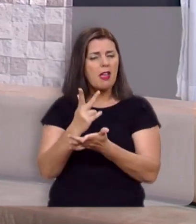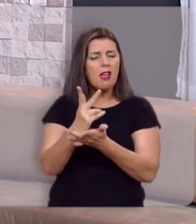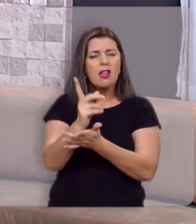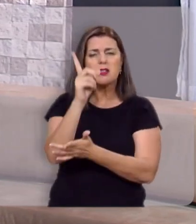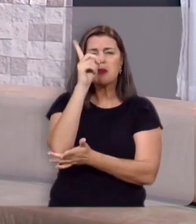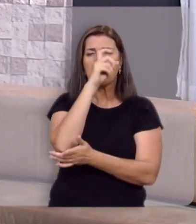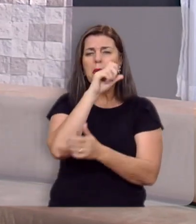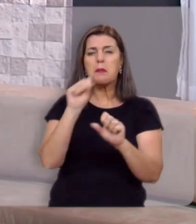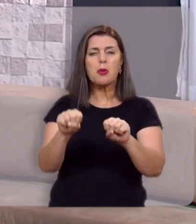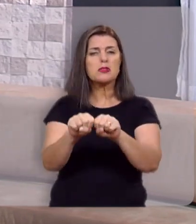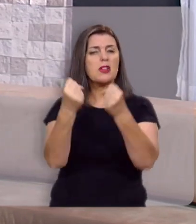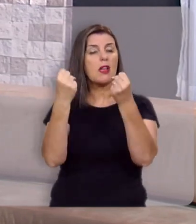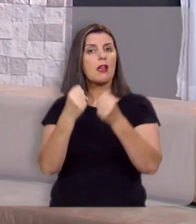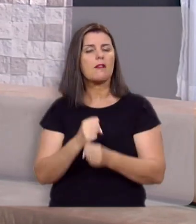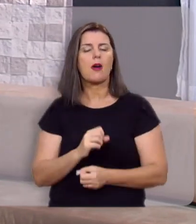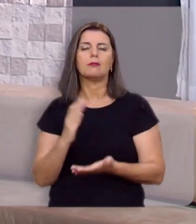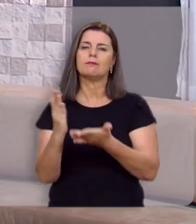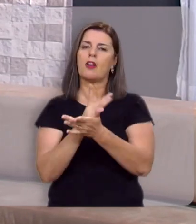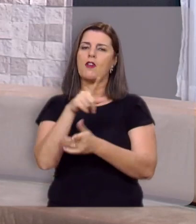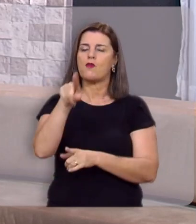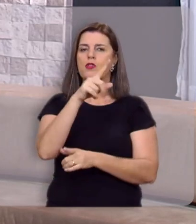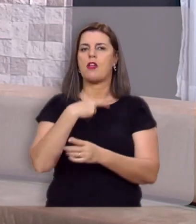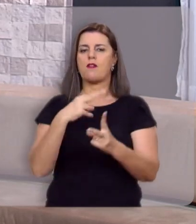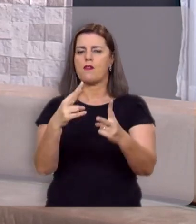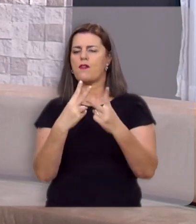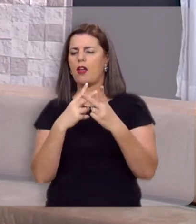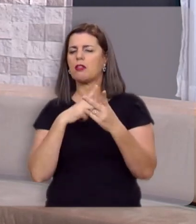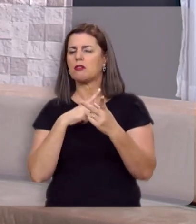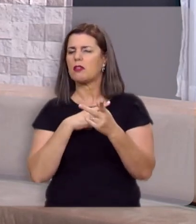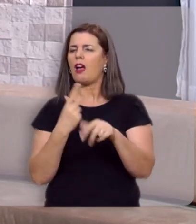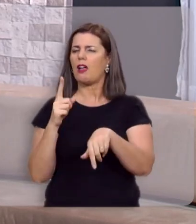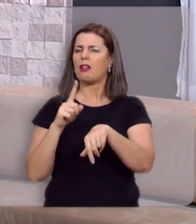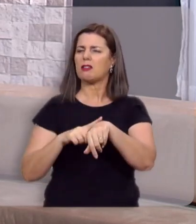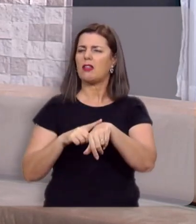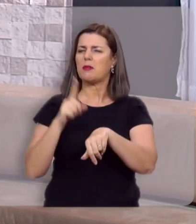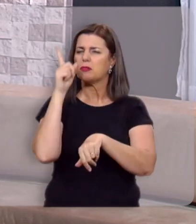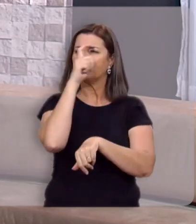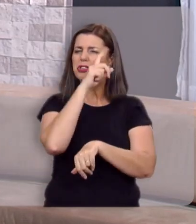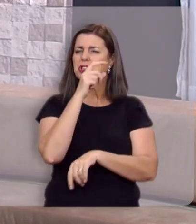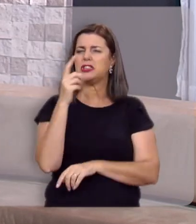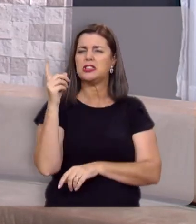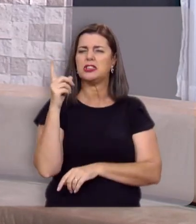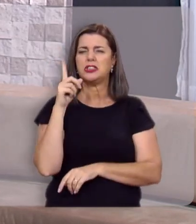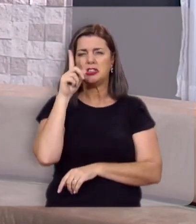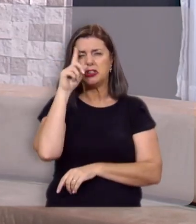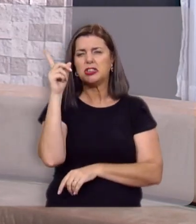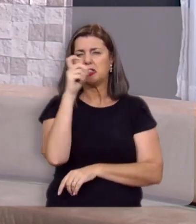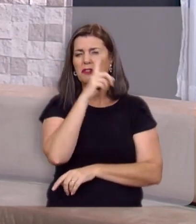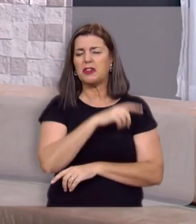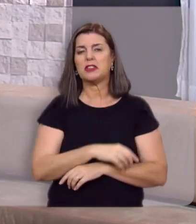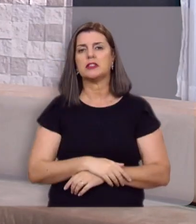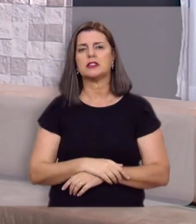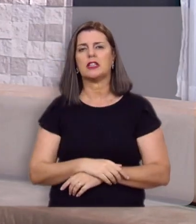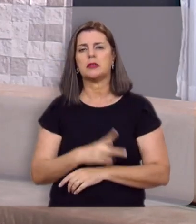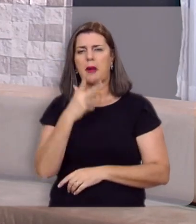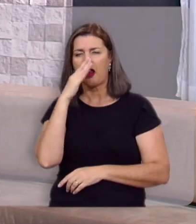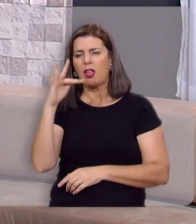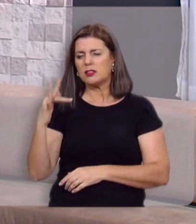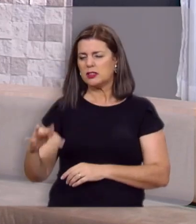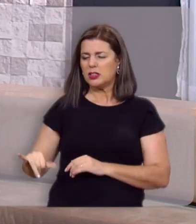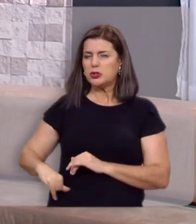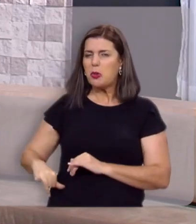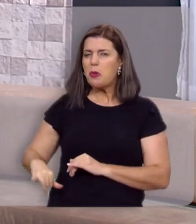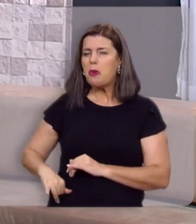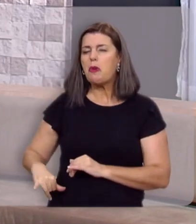poço. Talvez você que está me acompanhando esteja vivendo dias difíceis, amargos,